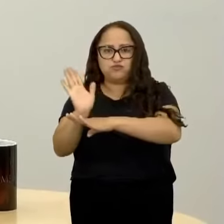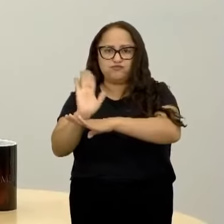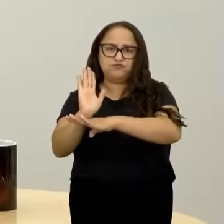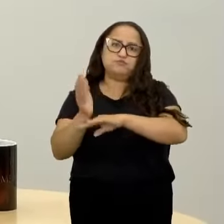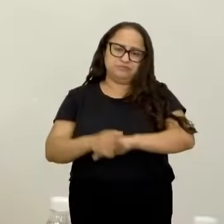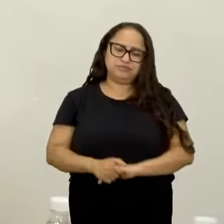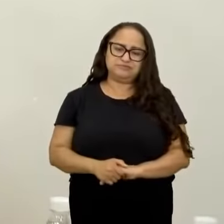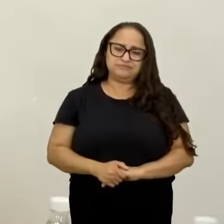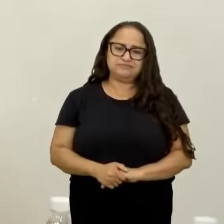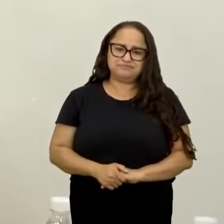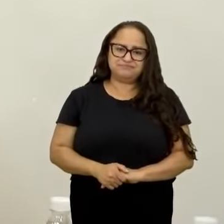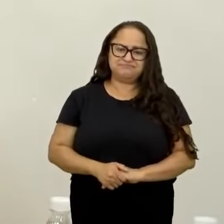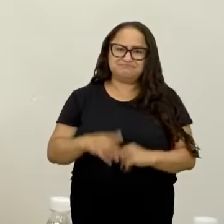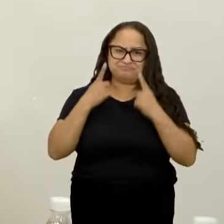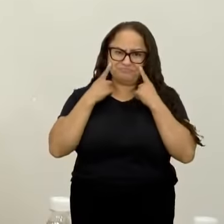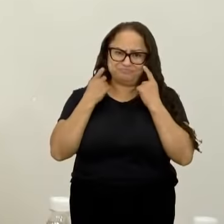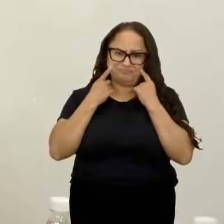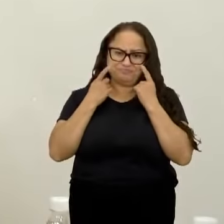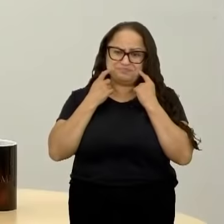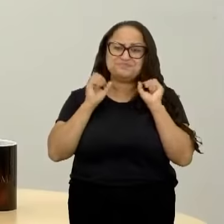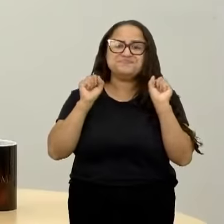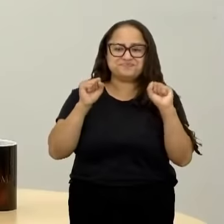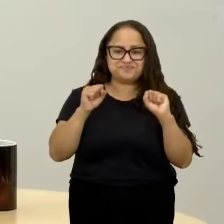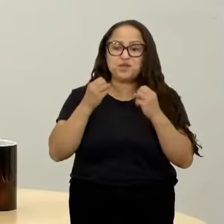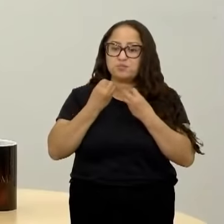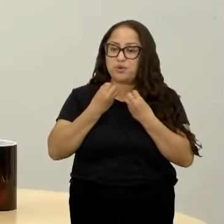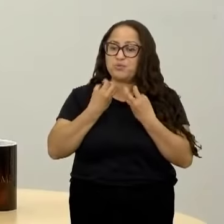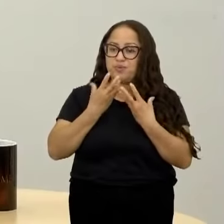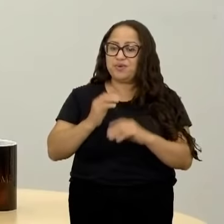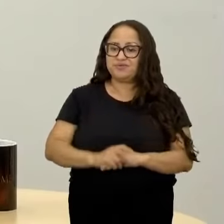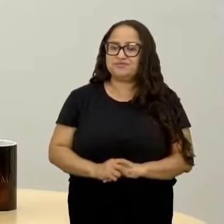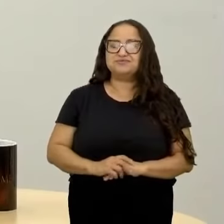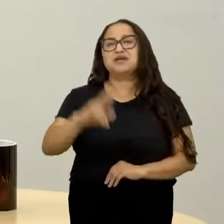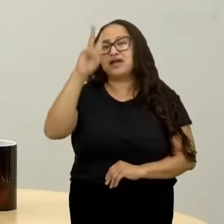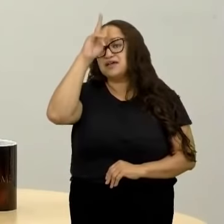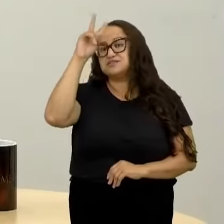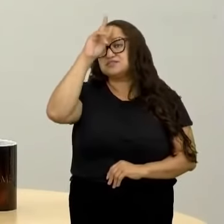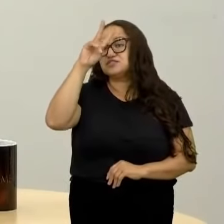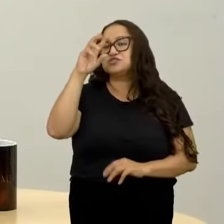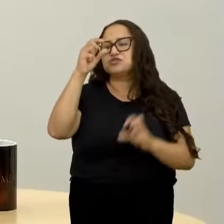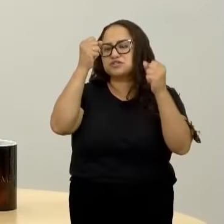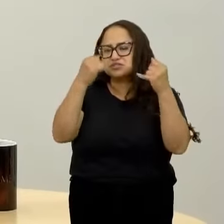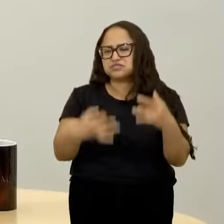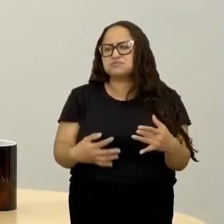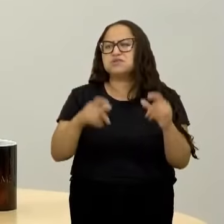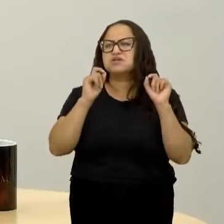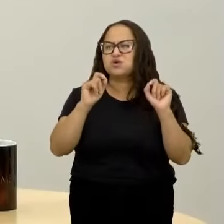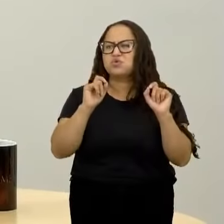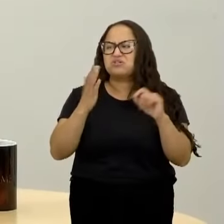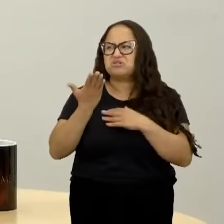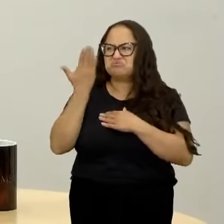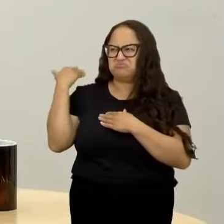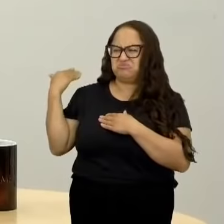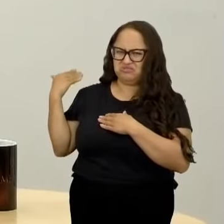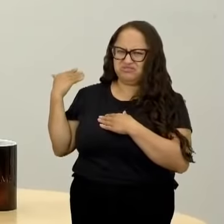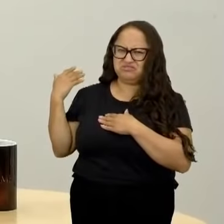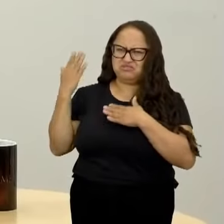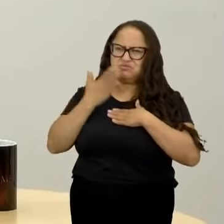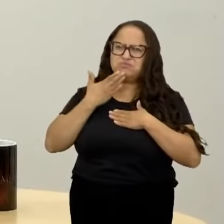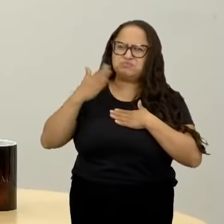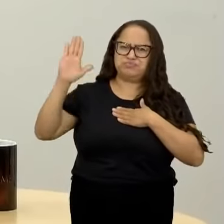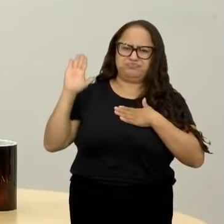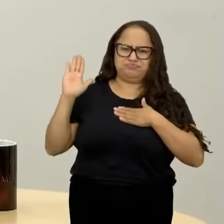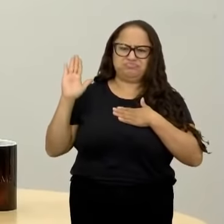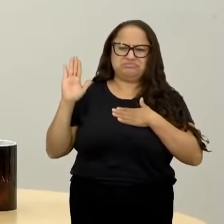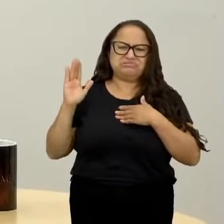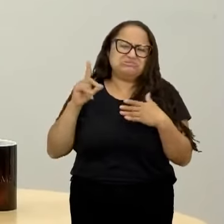adaptado para filme né chorei bastante e muito bom muito bom aí essas histórias é que fala sobre a era do nazismo local se ela parece que eles